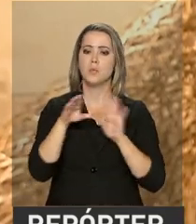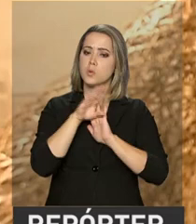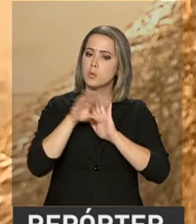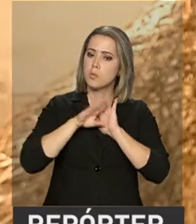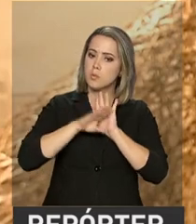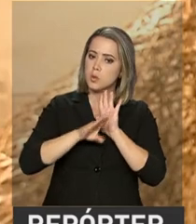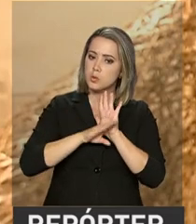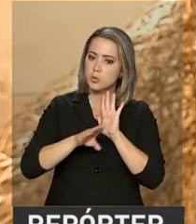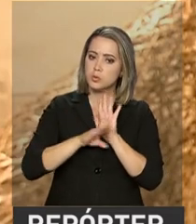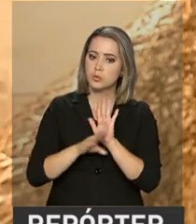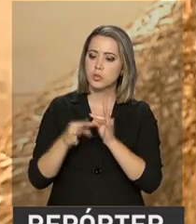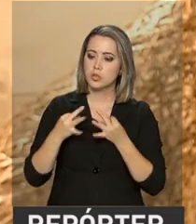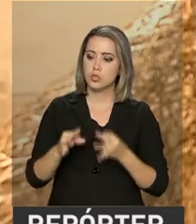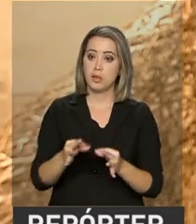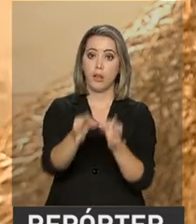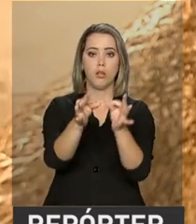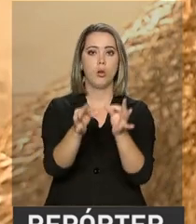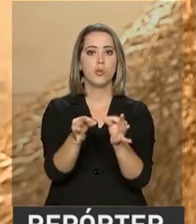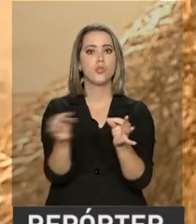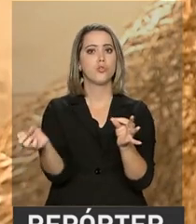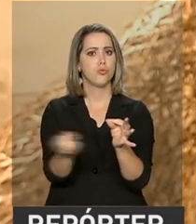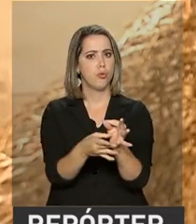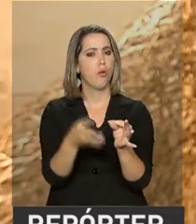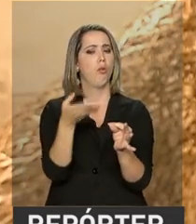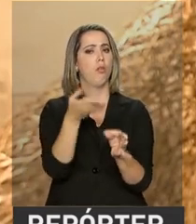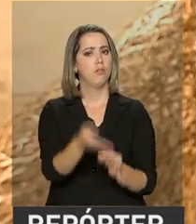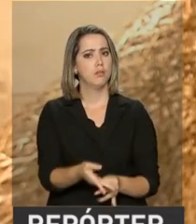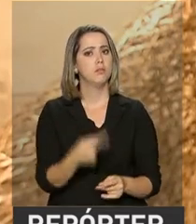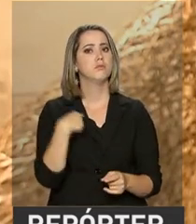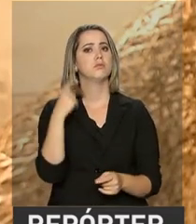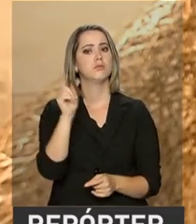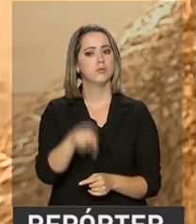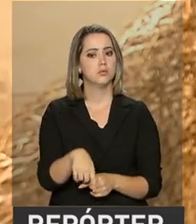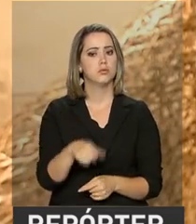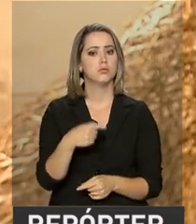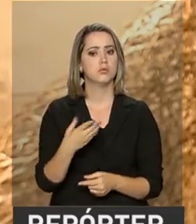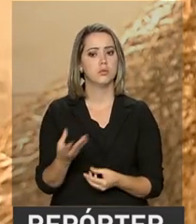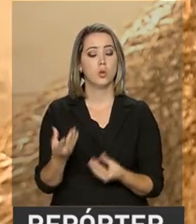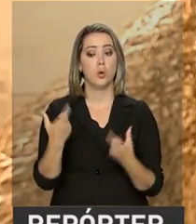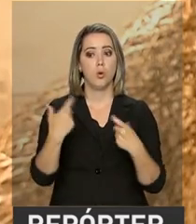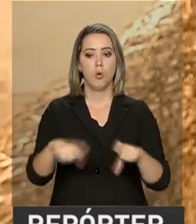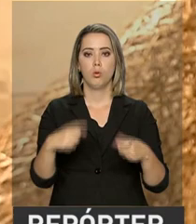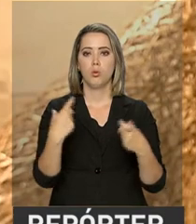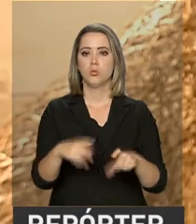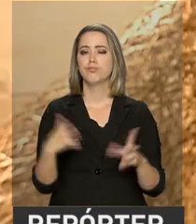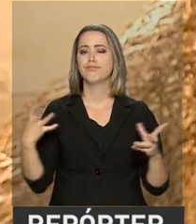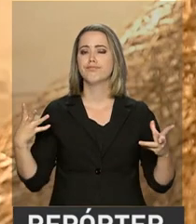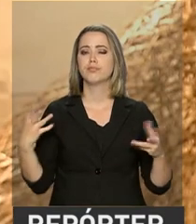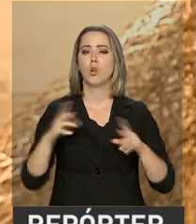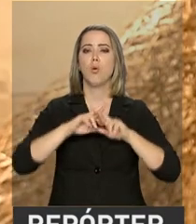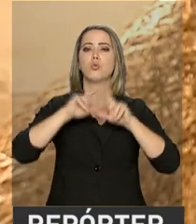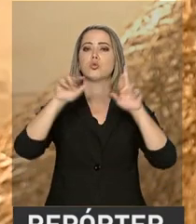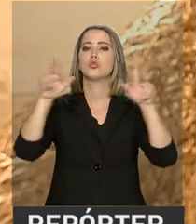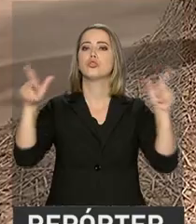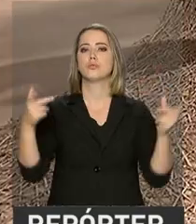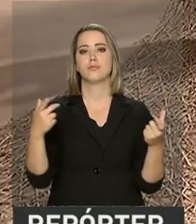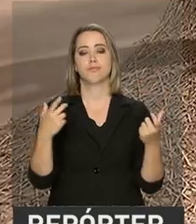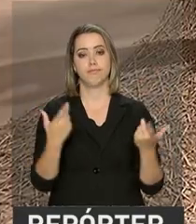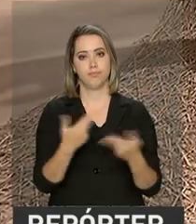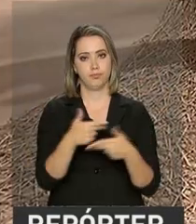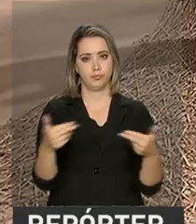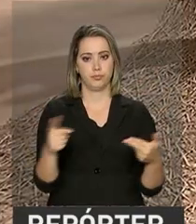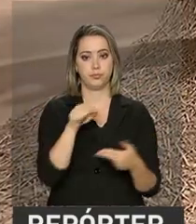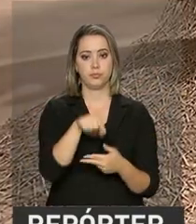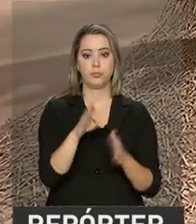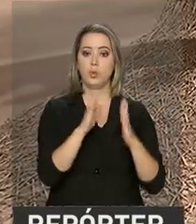de referência tecnológica e esse é um projeto uma instalação multidisciplinar né a